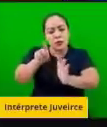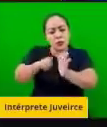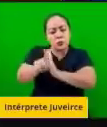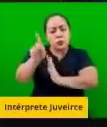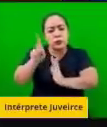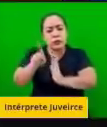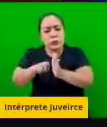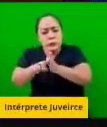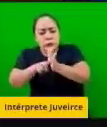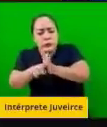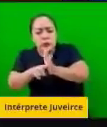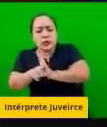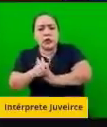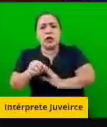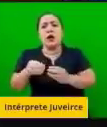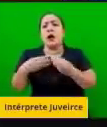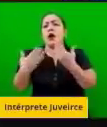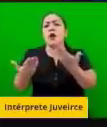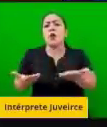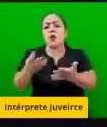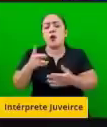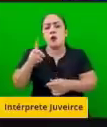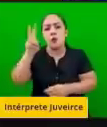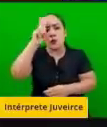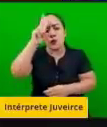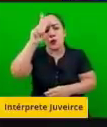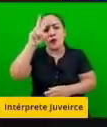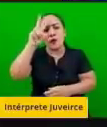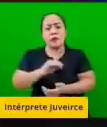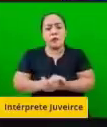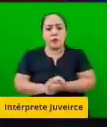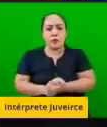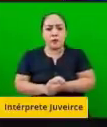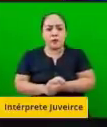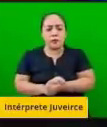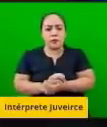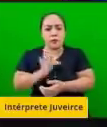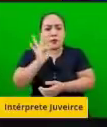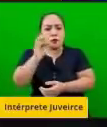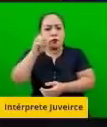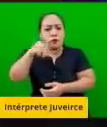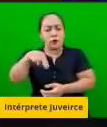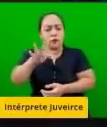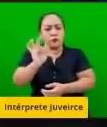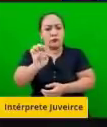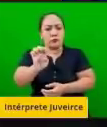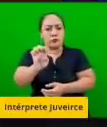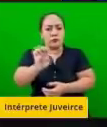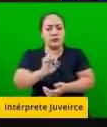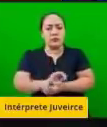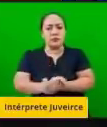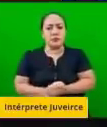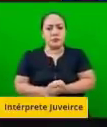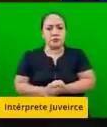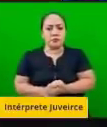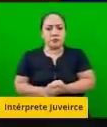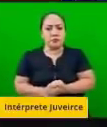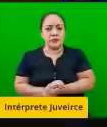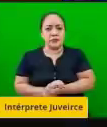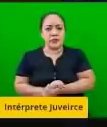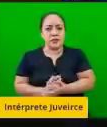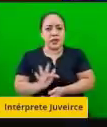pessoal, o questionamento da fonte, a problematização, é uma ação muito importante para